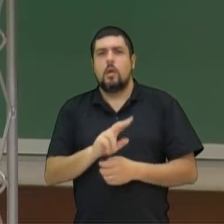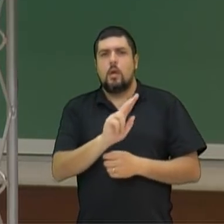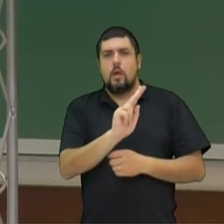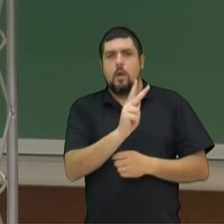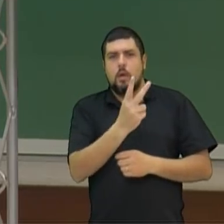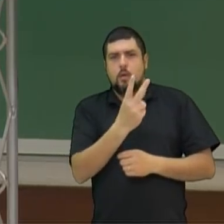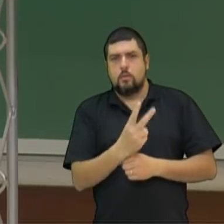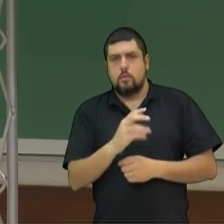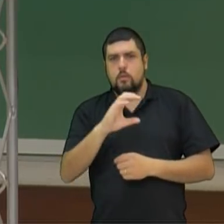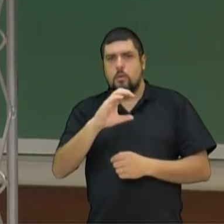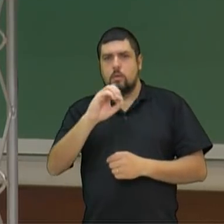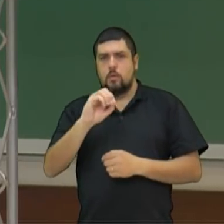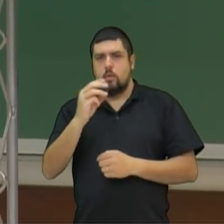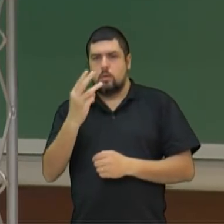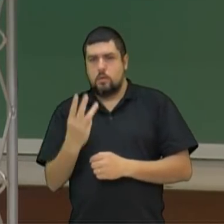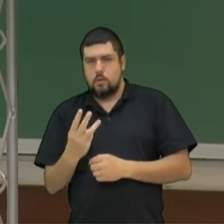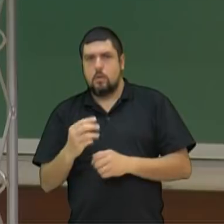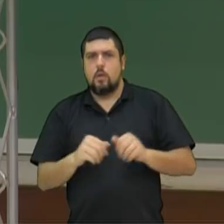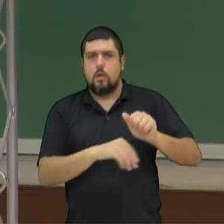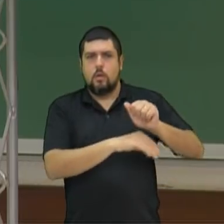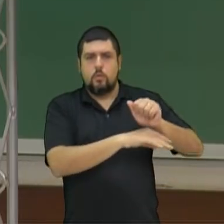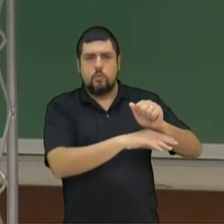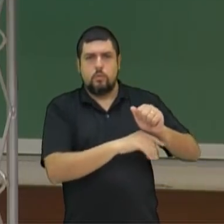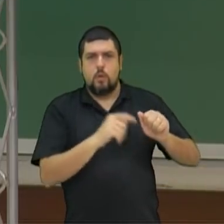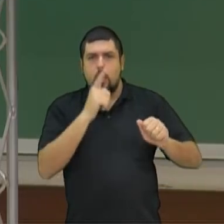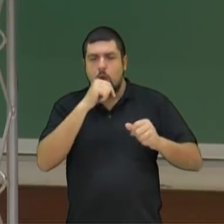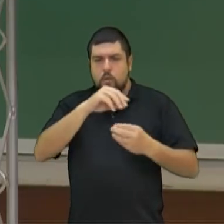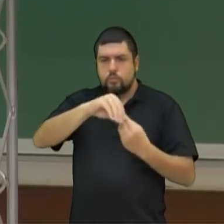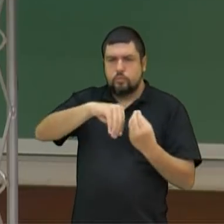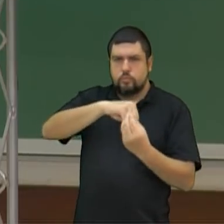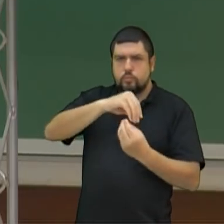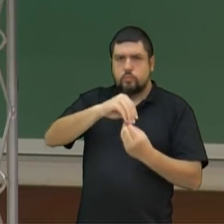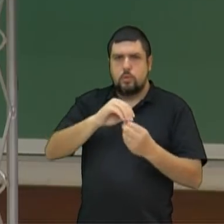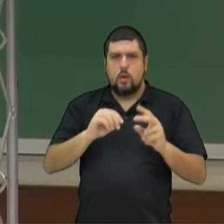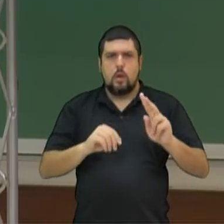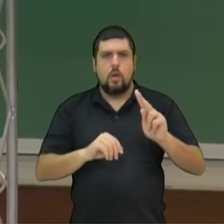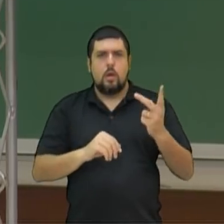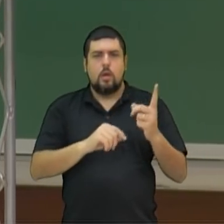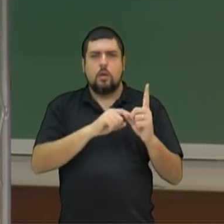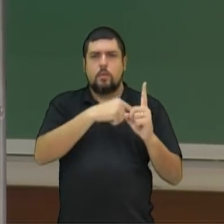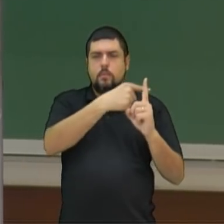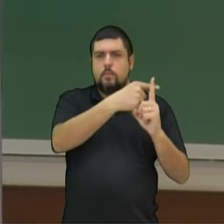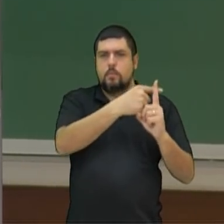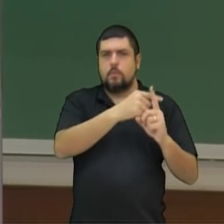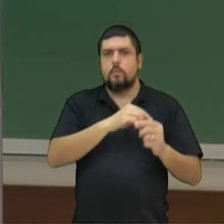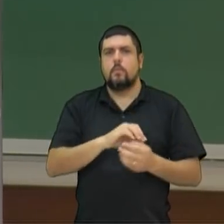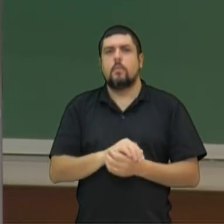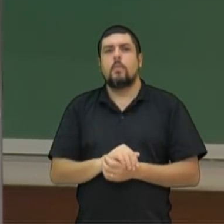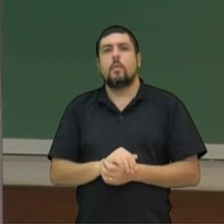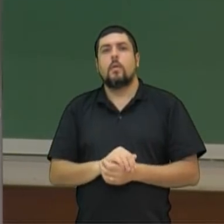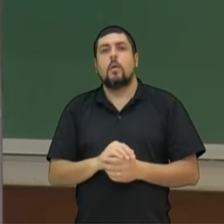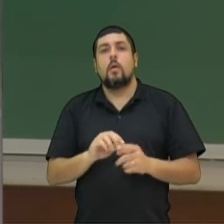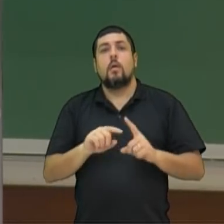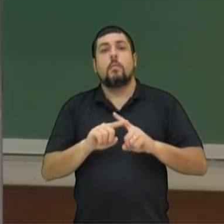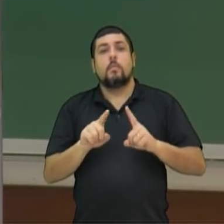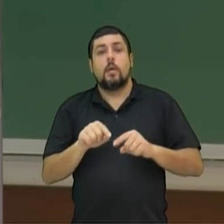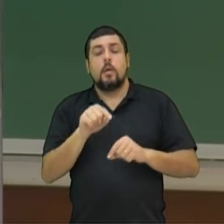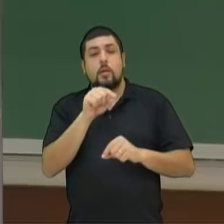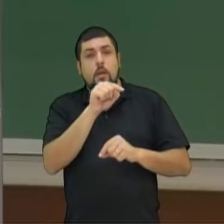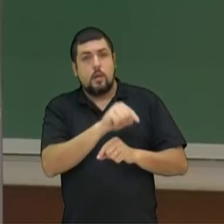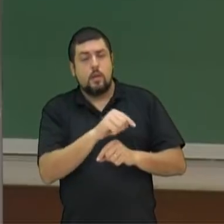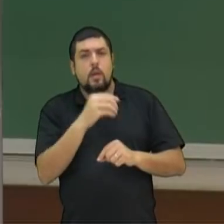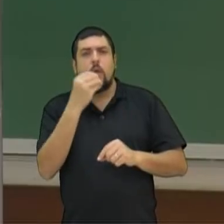H2CO3 é um ácido. Misturou em água, vai liberar H+, hidrônio. Só que ele é um ácido